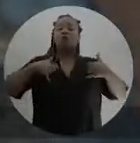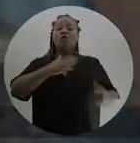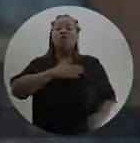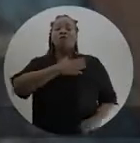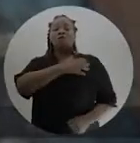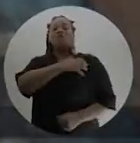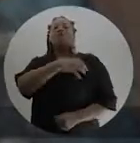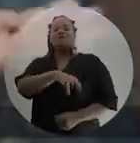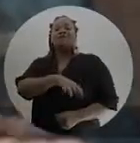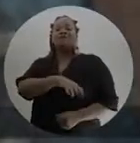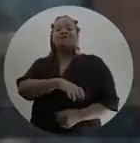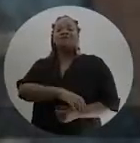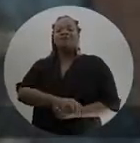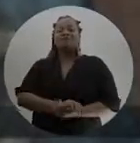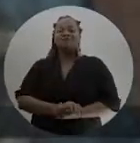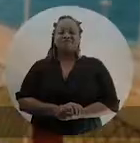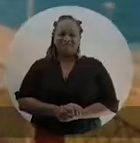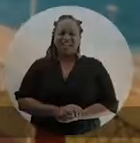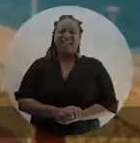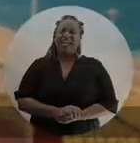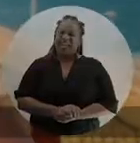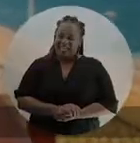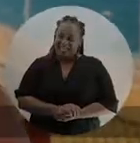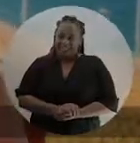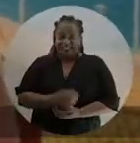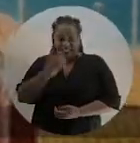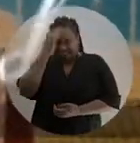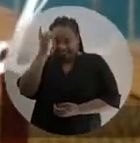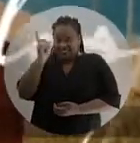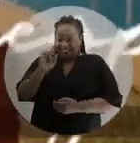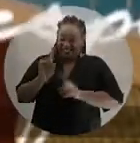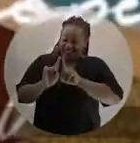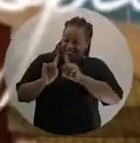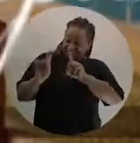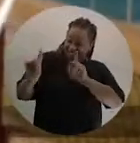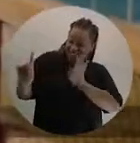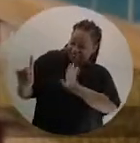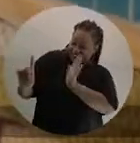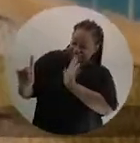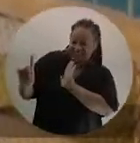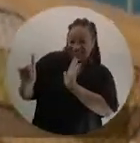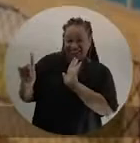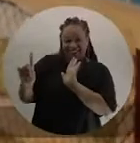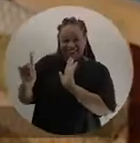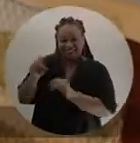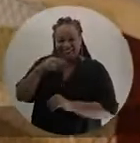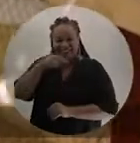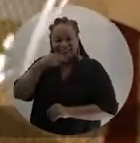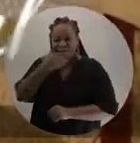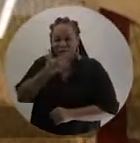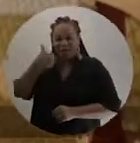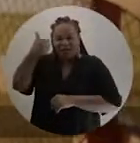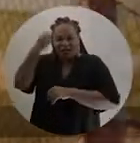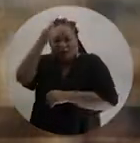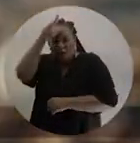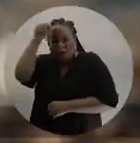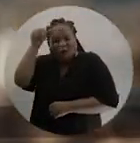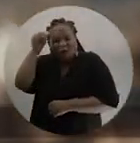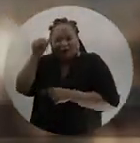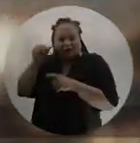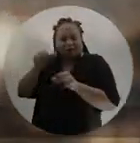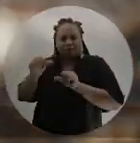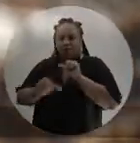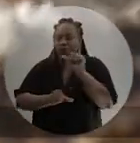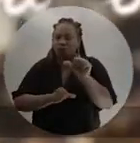tenho orgulho da minha Salvador. Não vai ser fácil se despedir do melhor prefeito do Brasil.